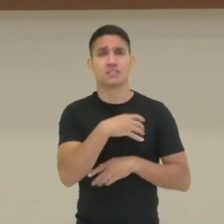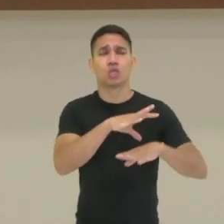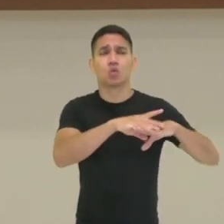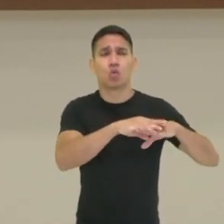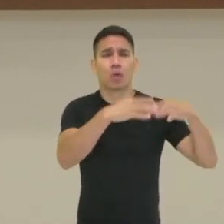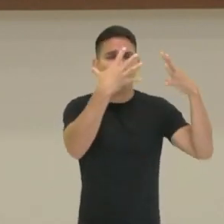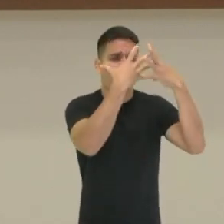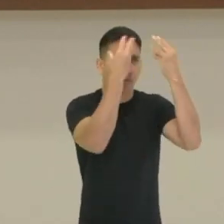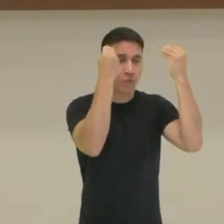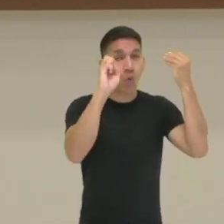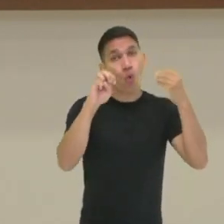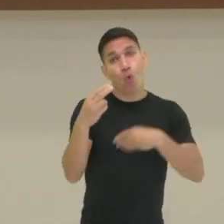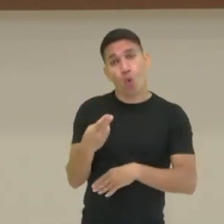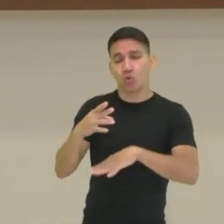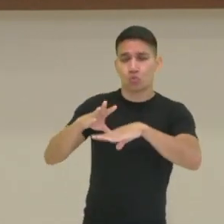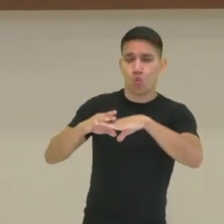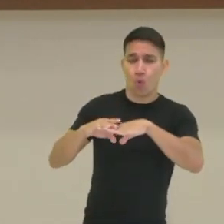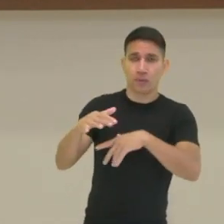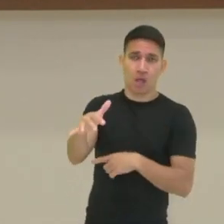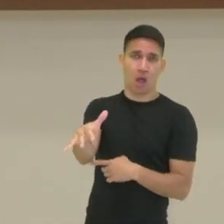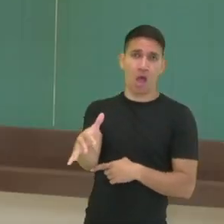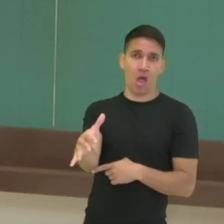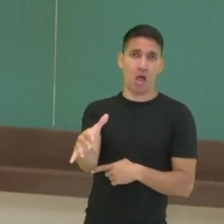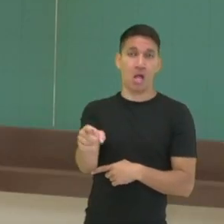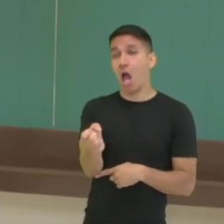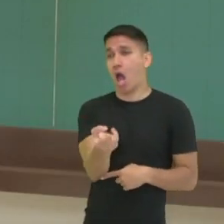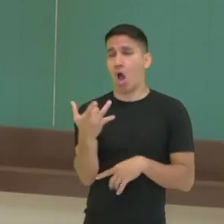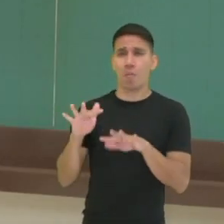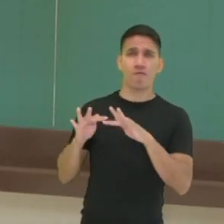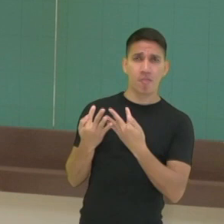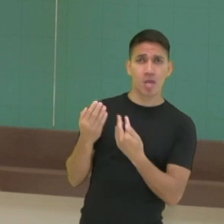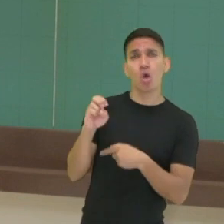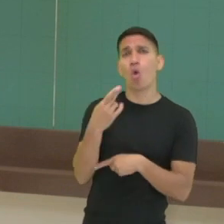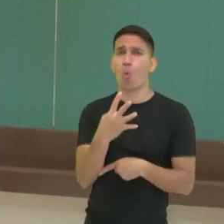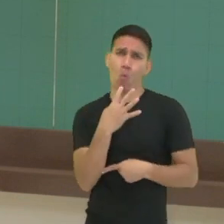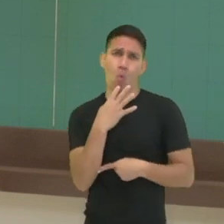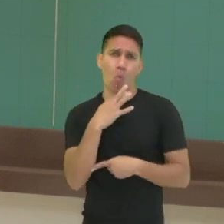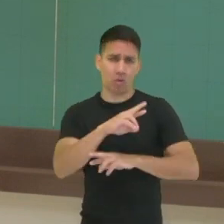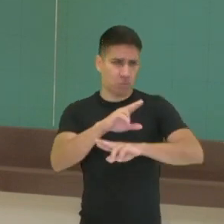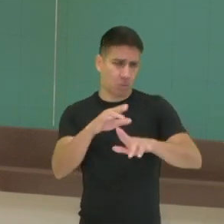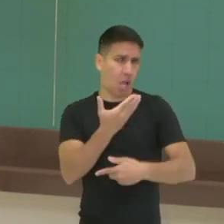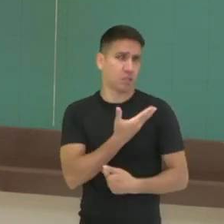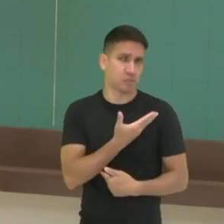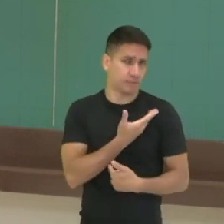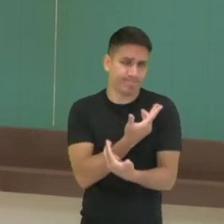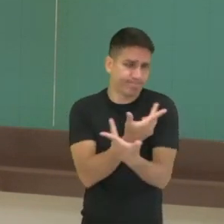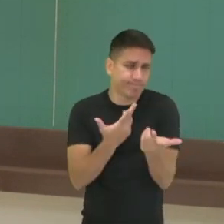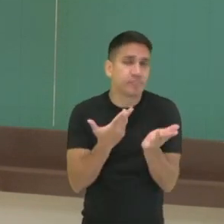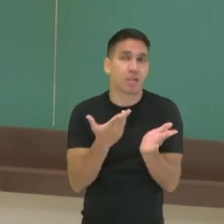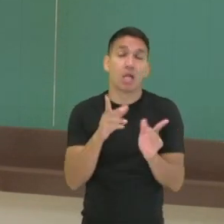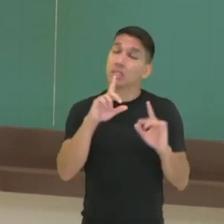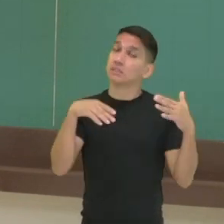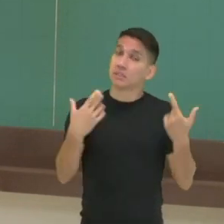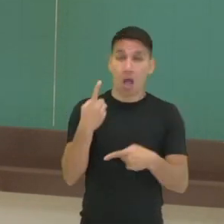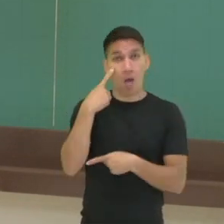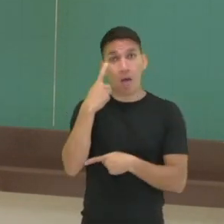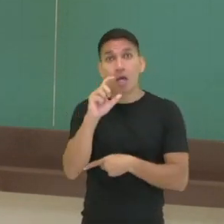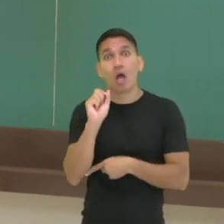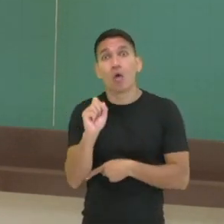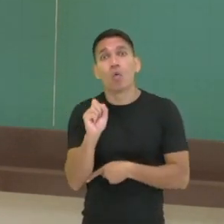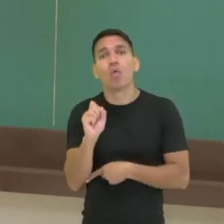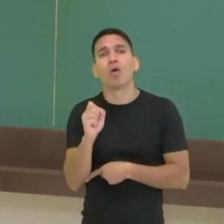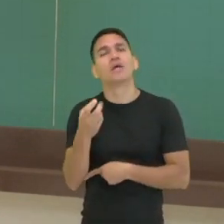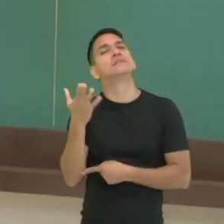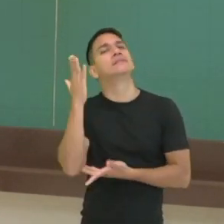mal de Parkinson? Algum parente, algum conhecido? Então, o interessante é que nós conhecemos